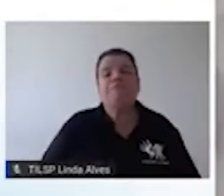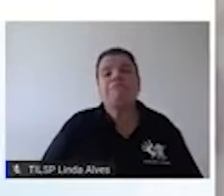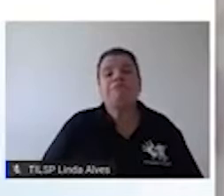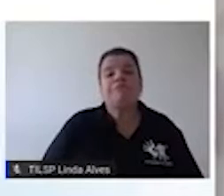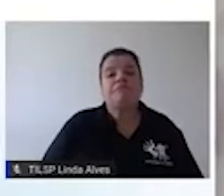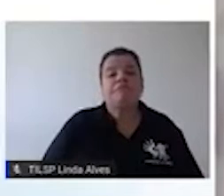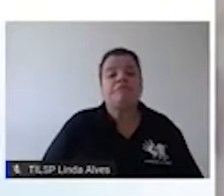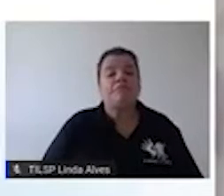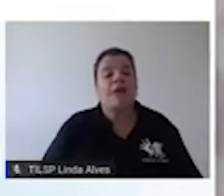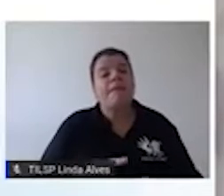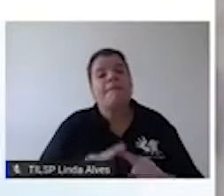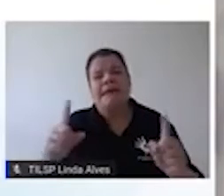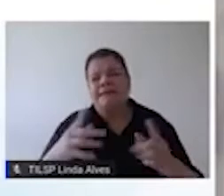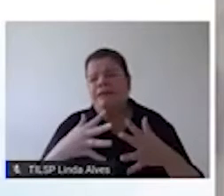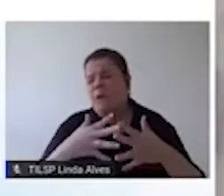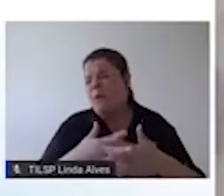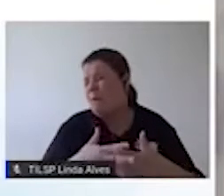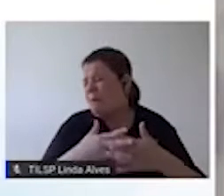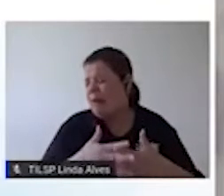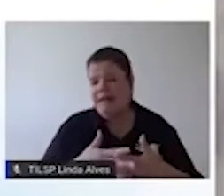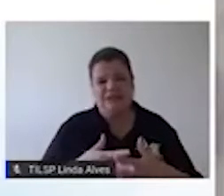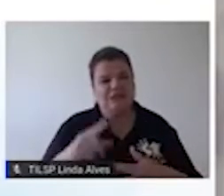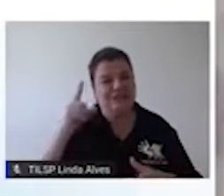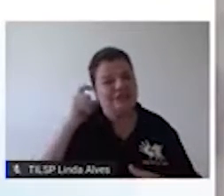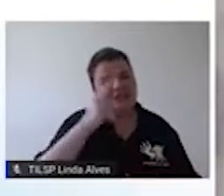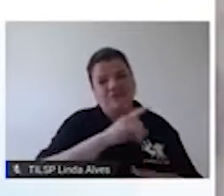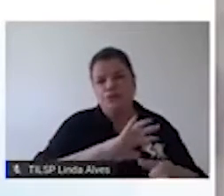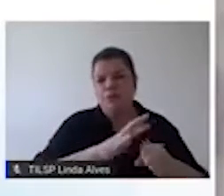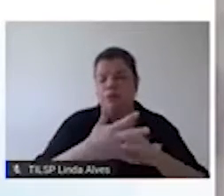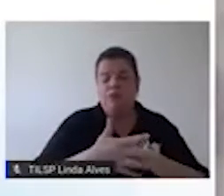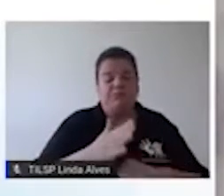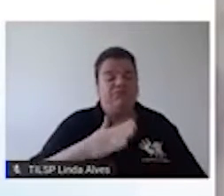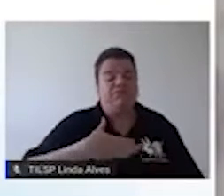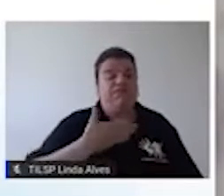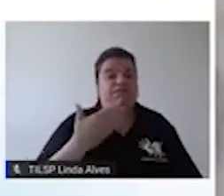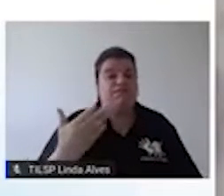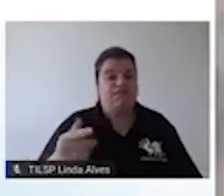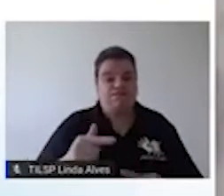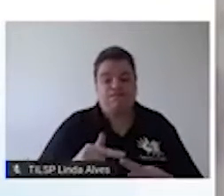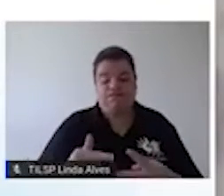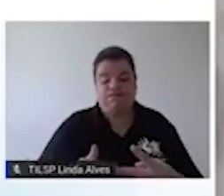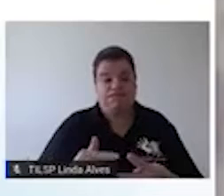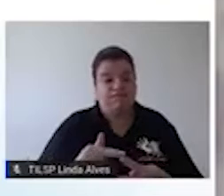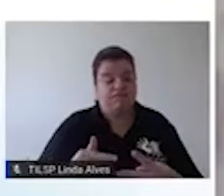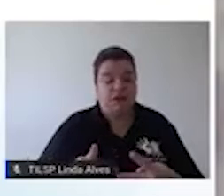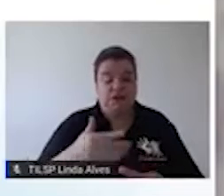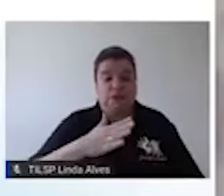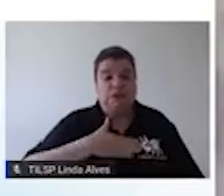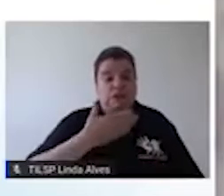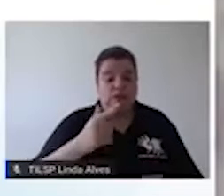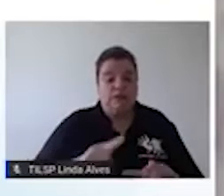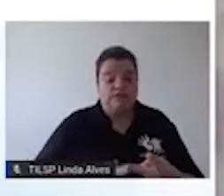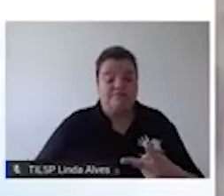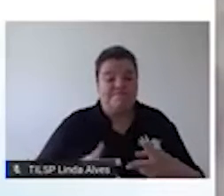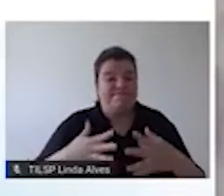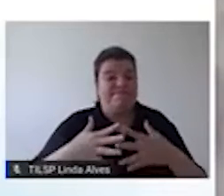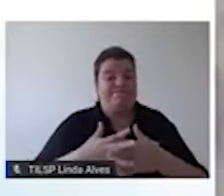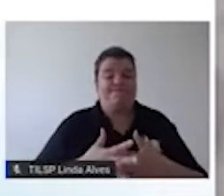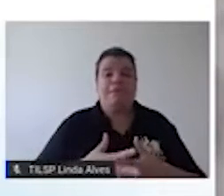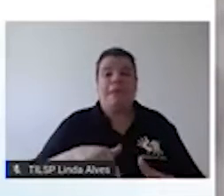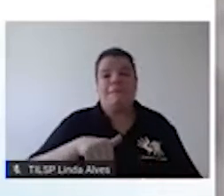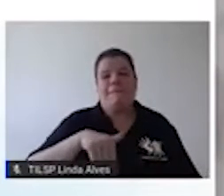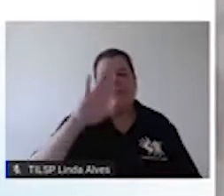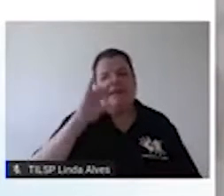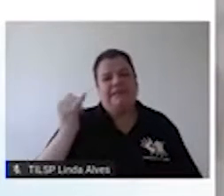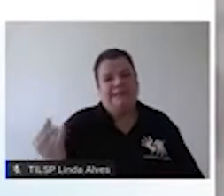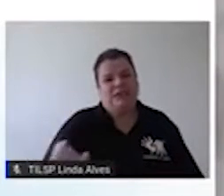é? Muito complexa e muito surpreendente. Eu diria que essas duas foram as características mais